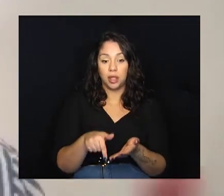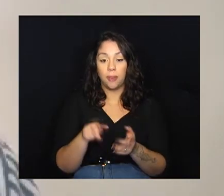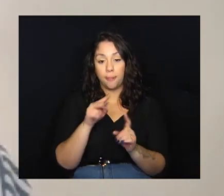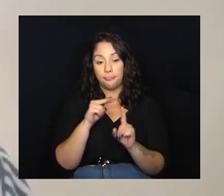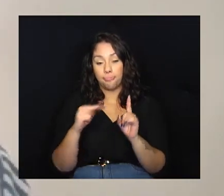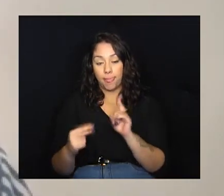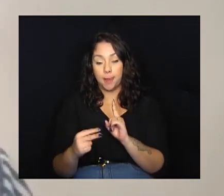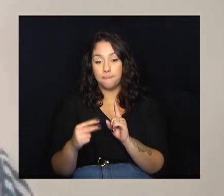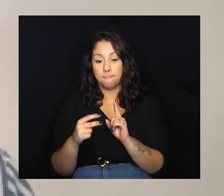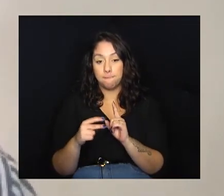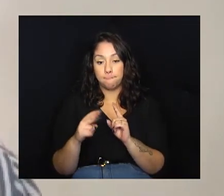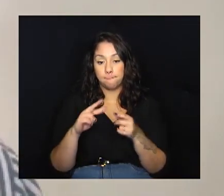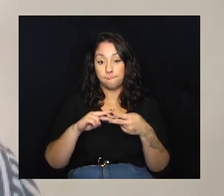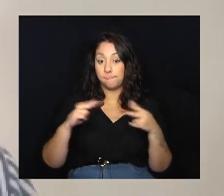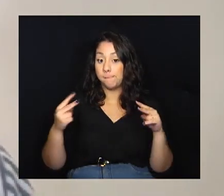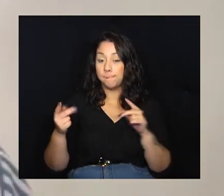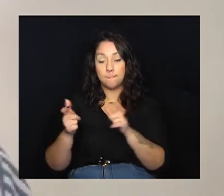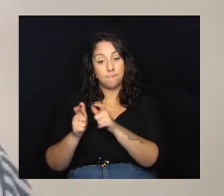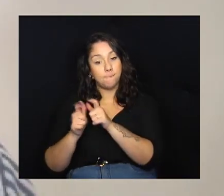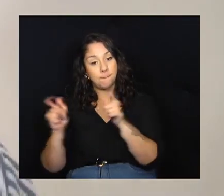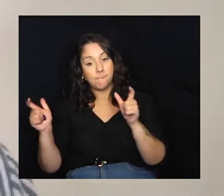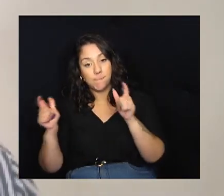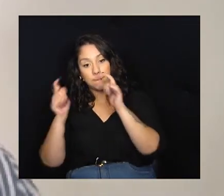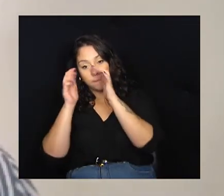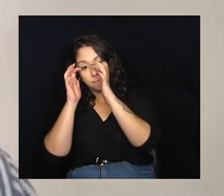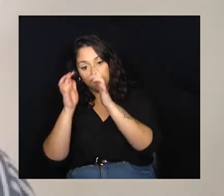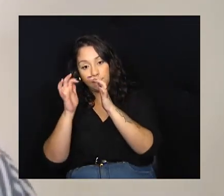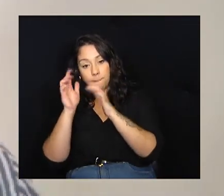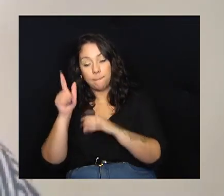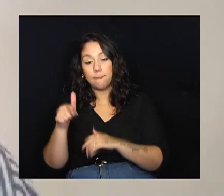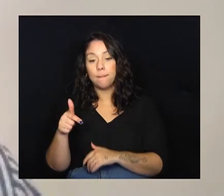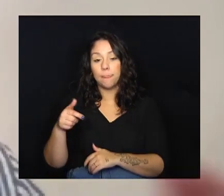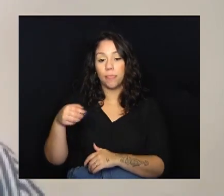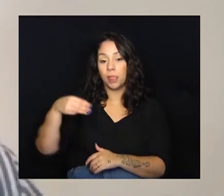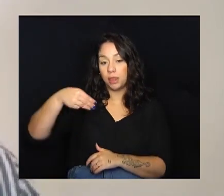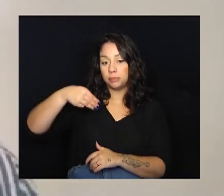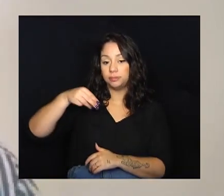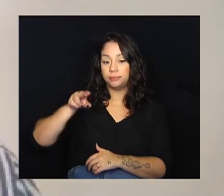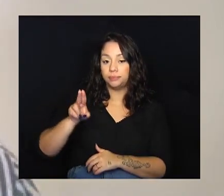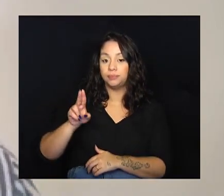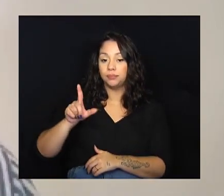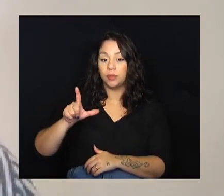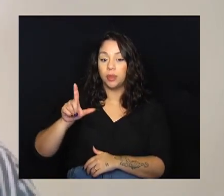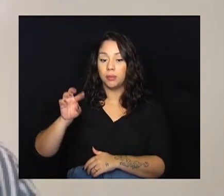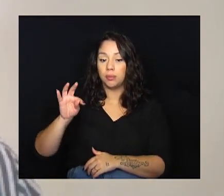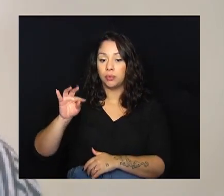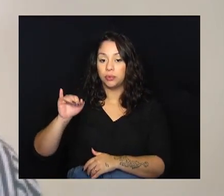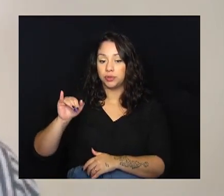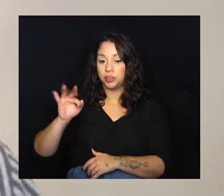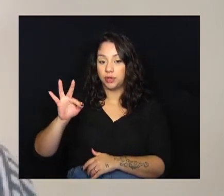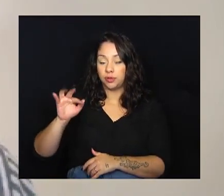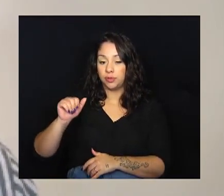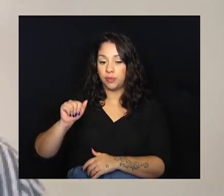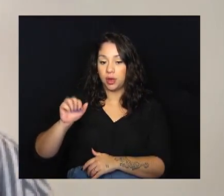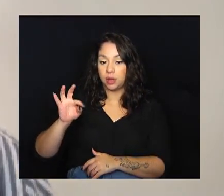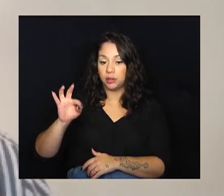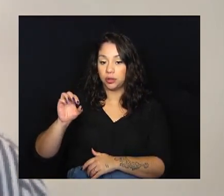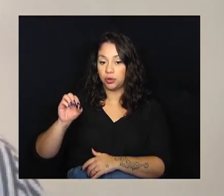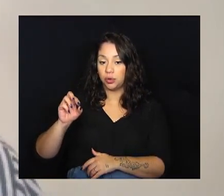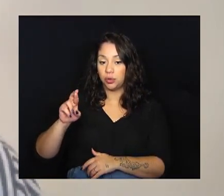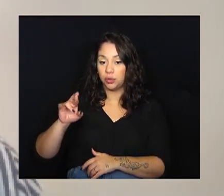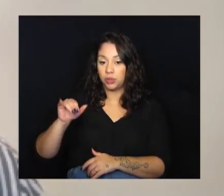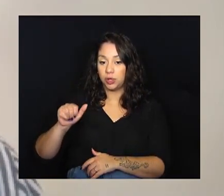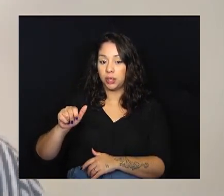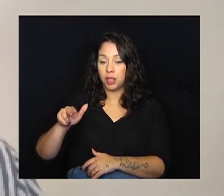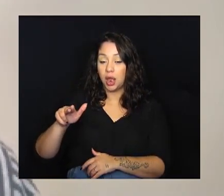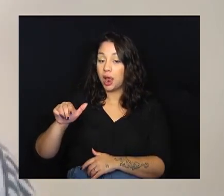genética a maioria dos casos de autismo são que a gente chama de multifatoriais múltiplos fatores levando aquilo e nem sempre na